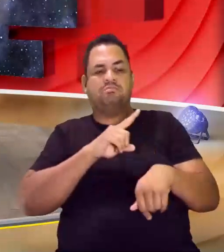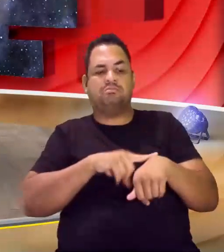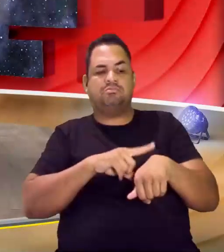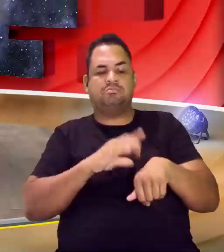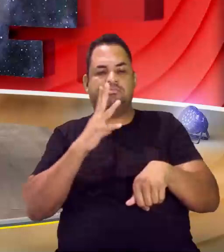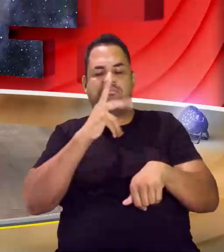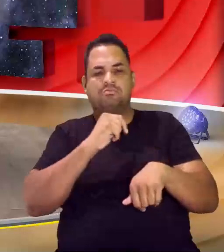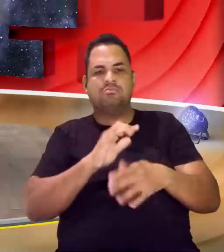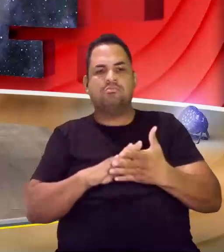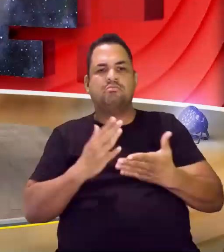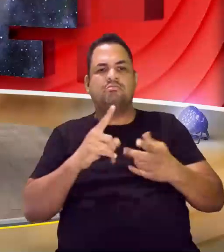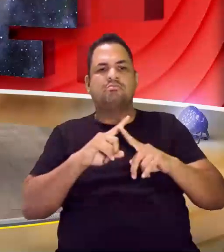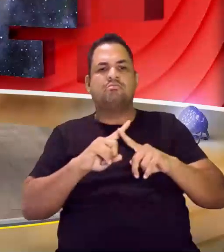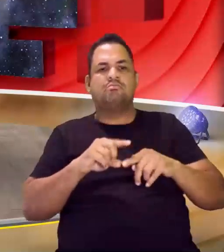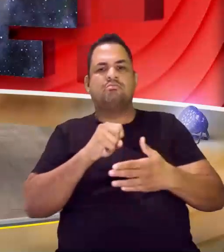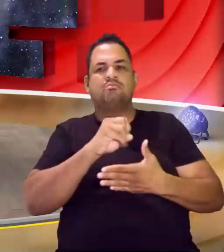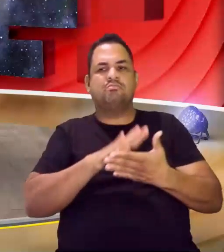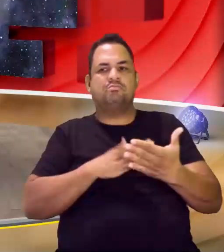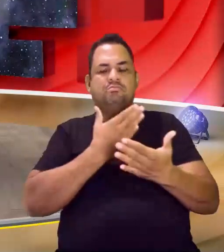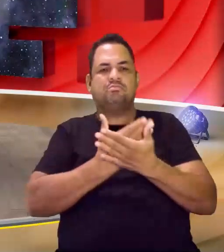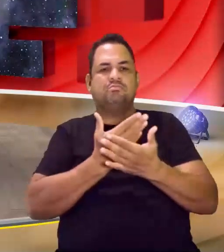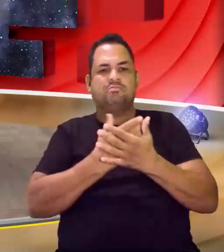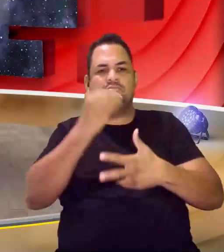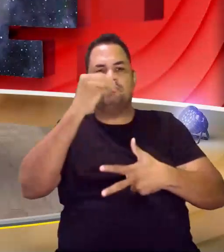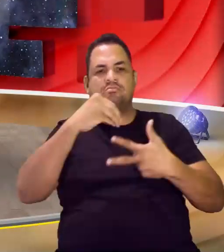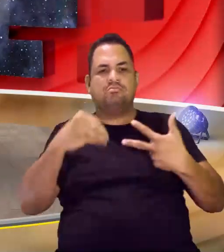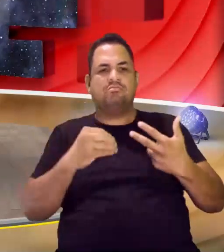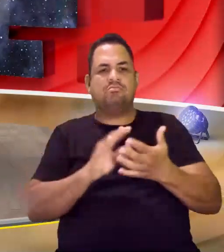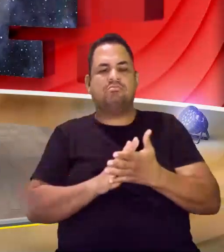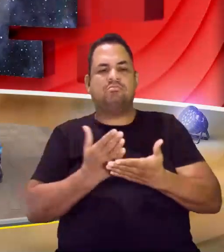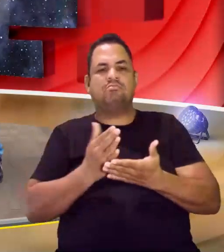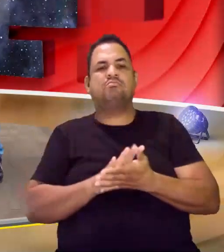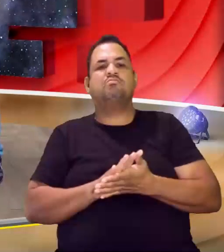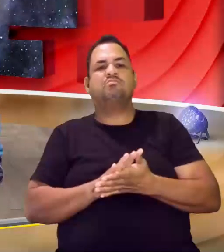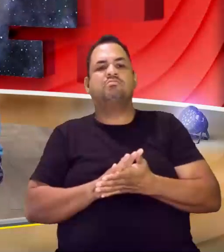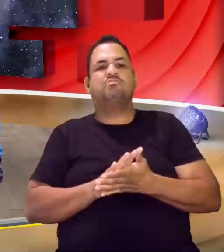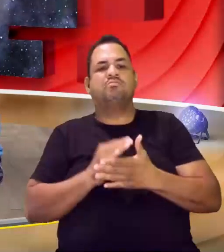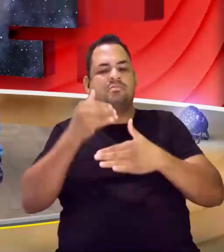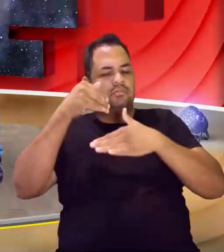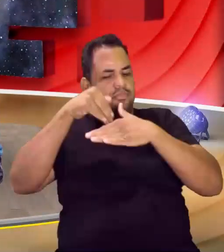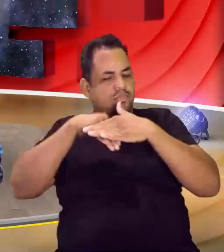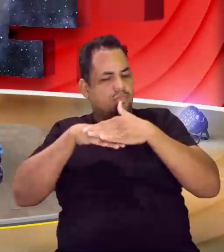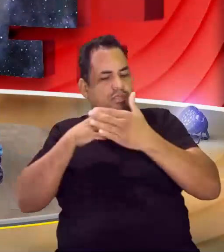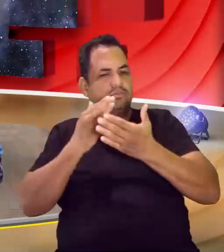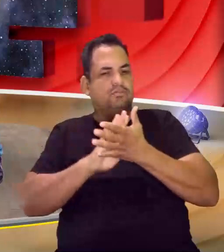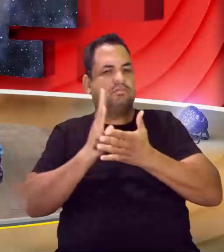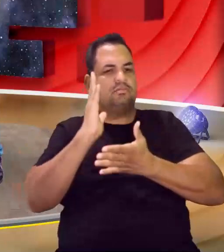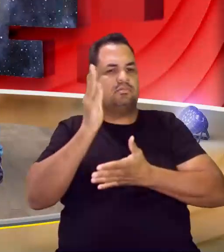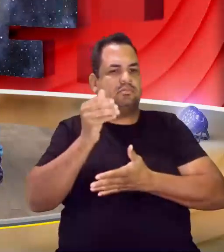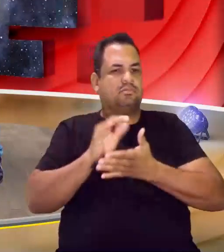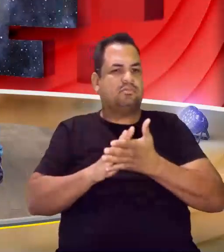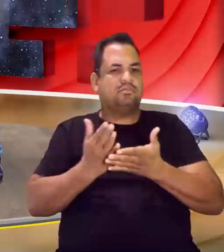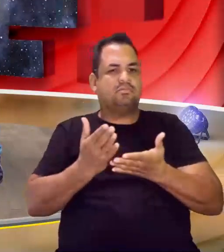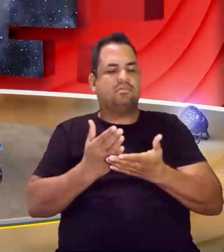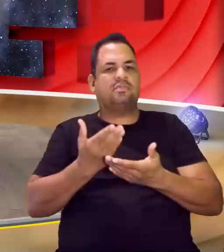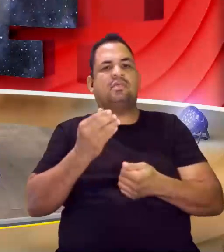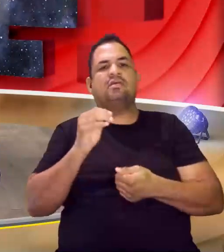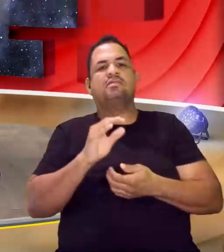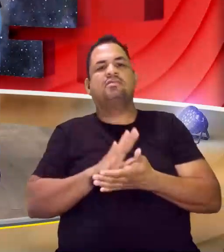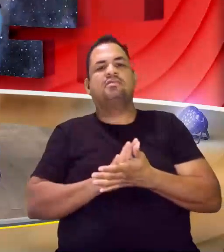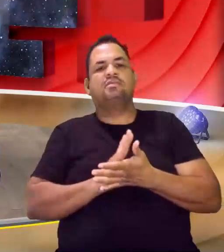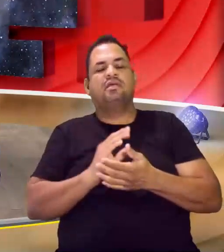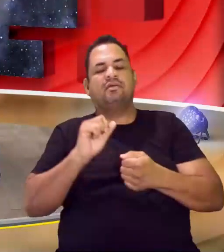disso, certo? Certo. Mais uma aula de Enem, você coloca no bolso aí, né? Já sabe que fizemos